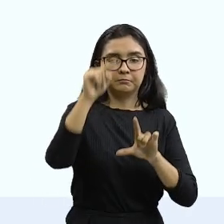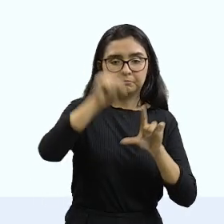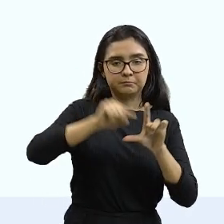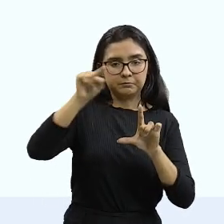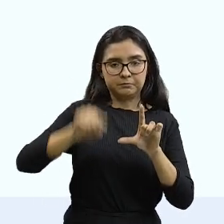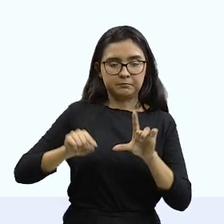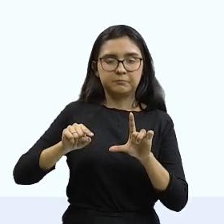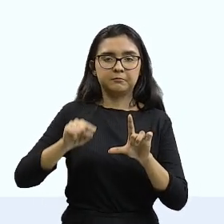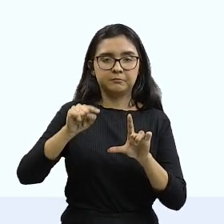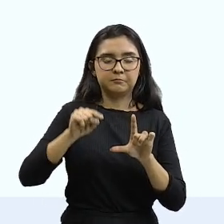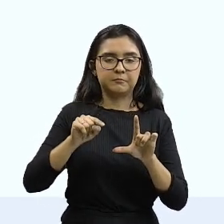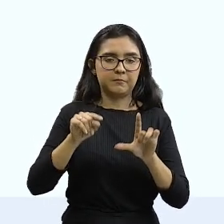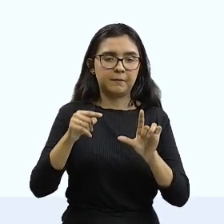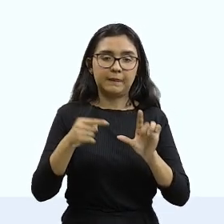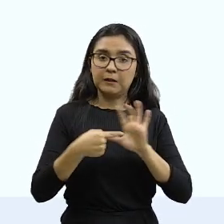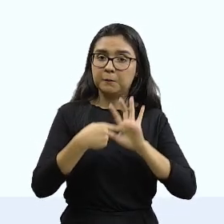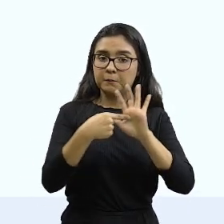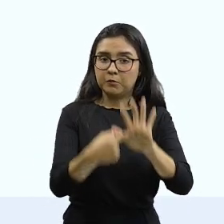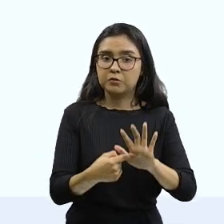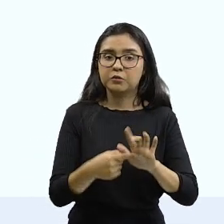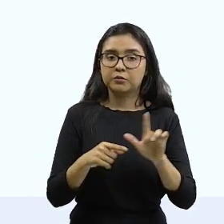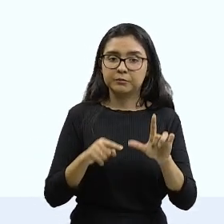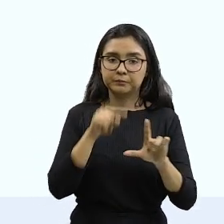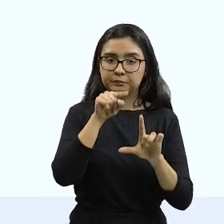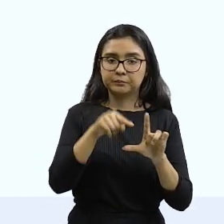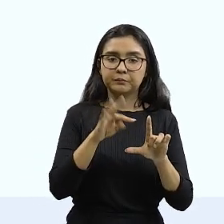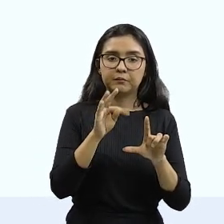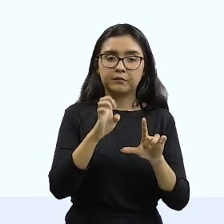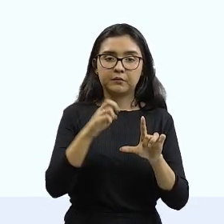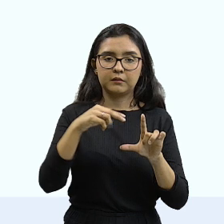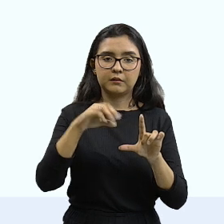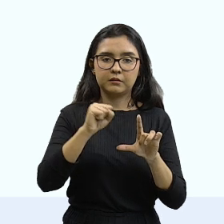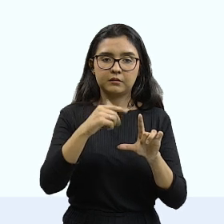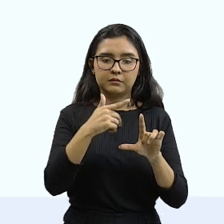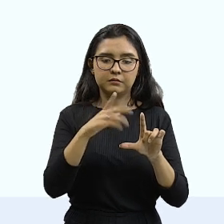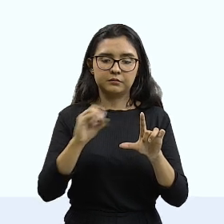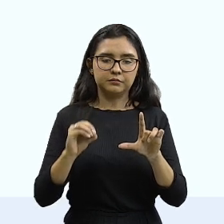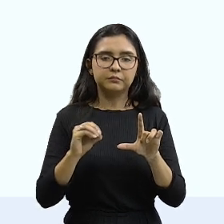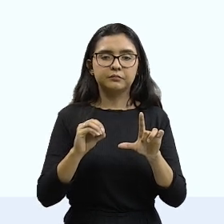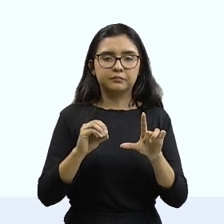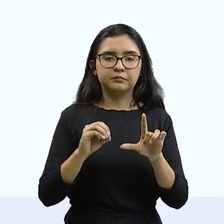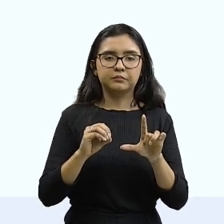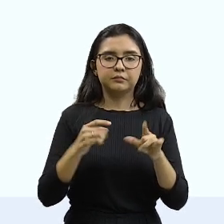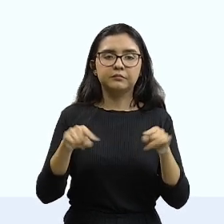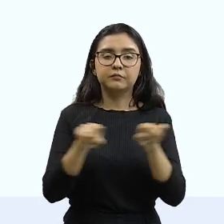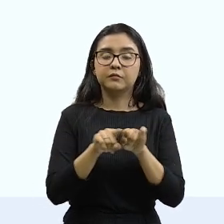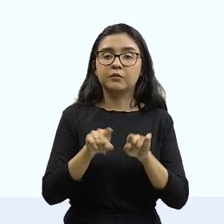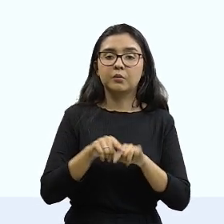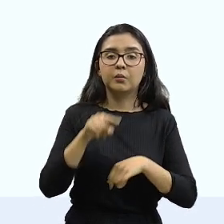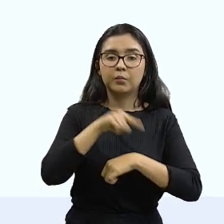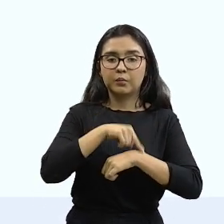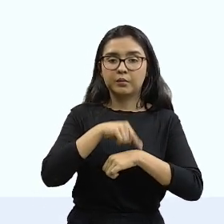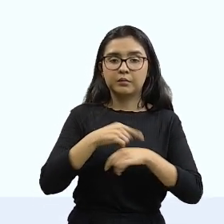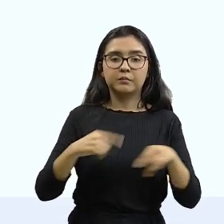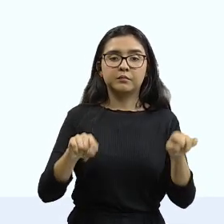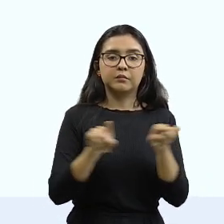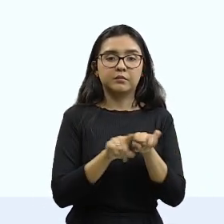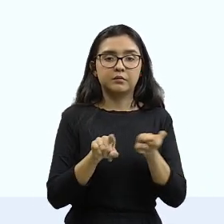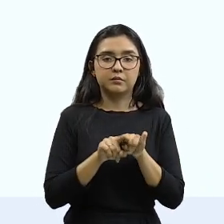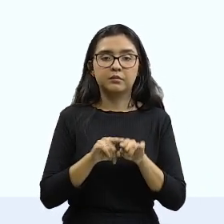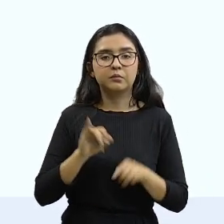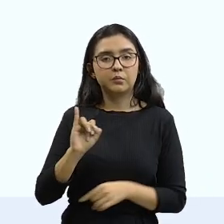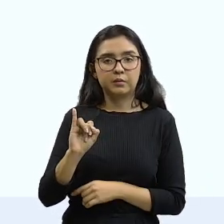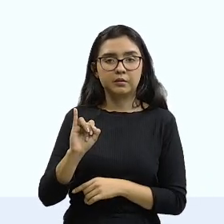seguem. Ele deu um gráfico da tensão em função do tempo, U em função do tempo, e deu o gráfico do